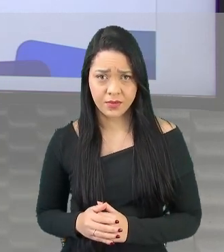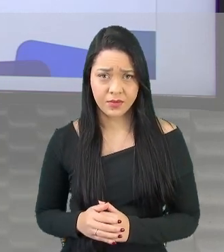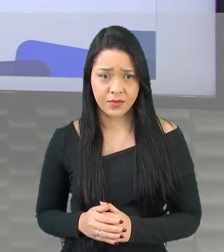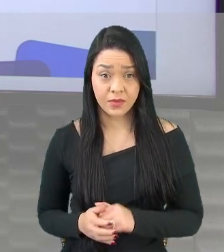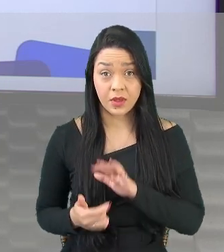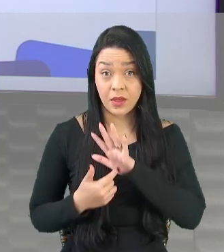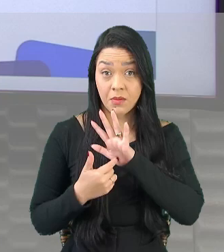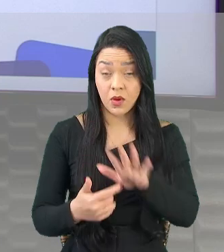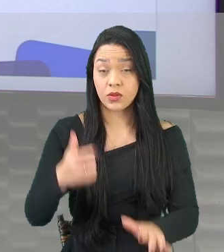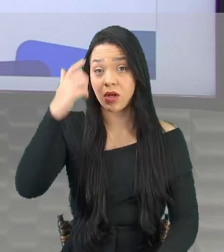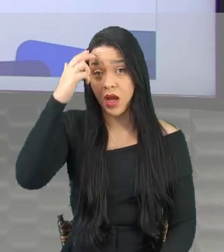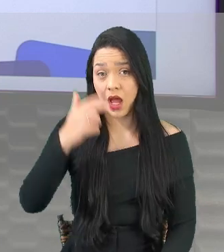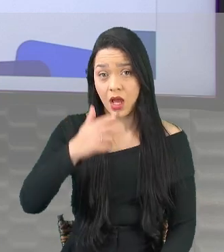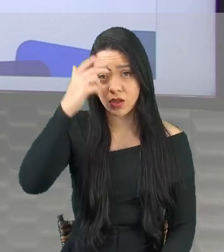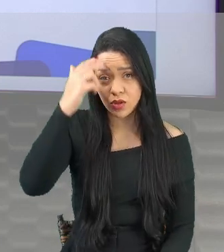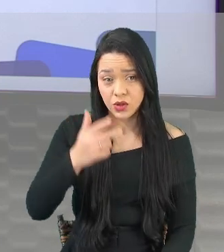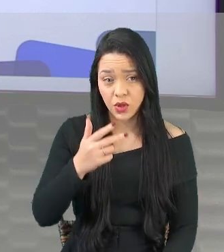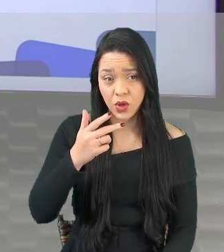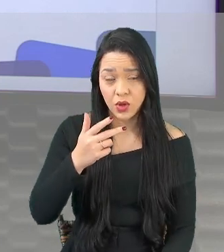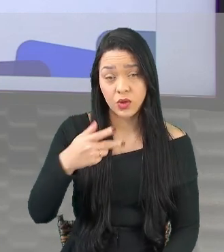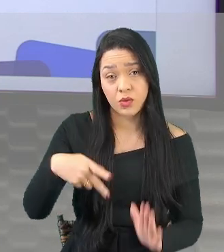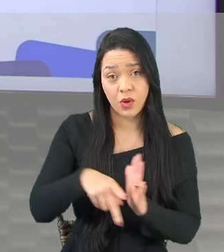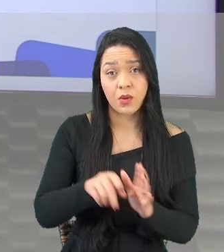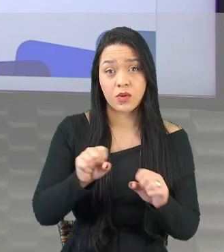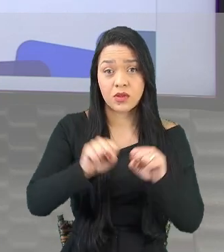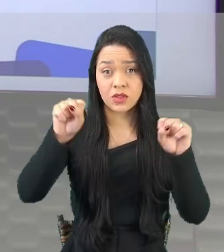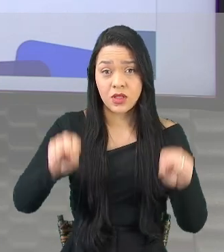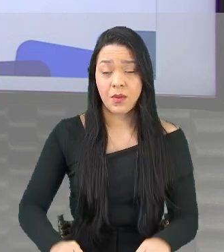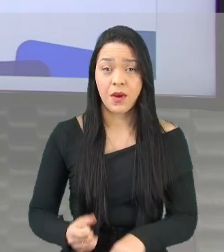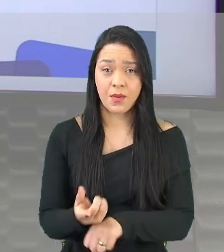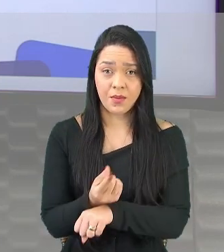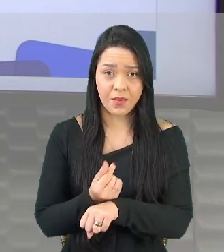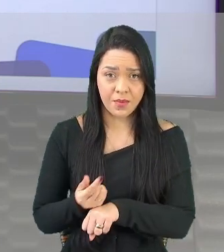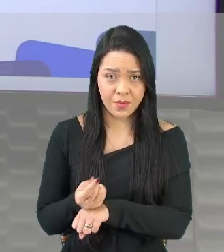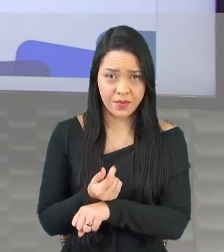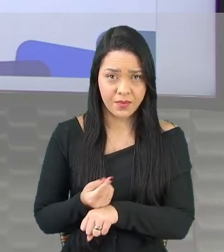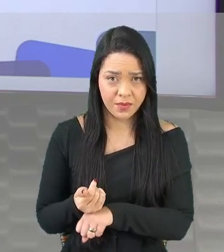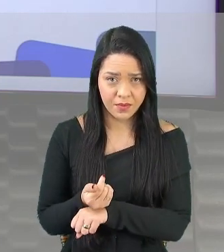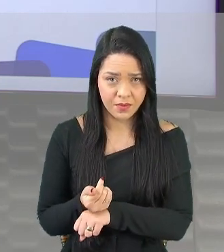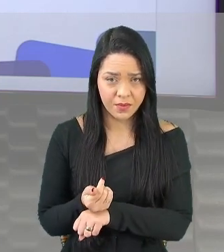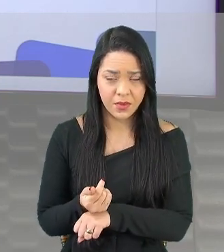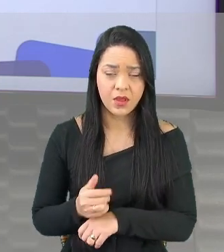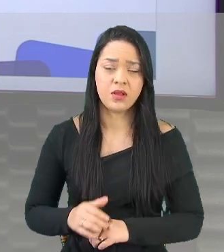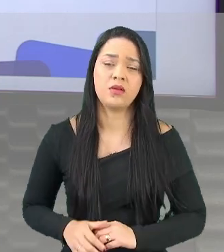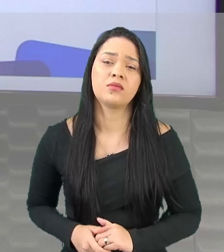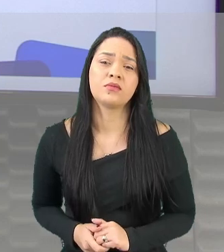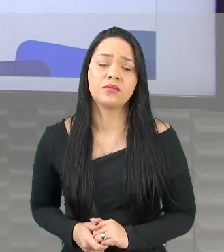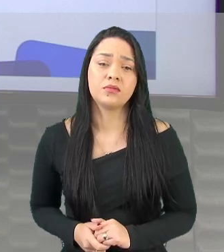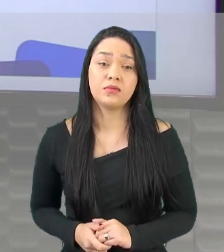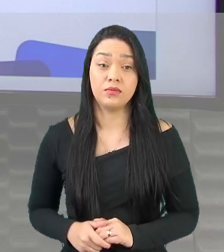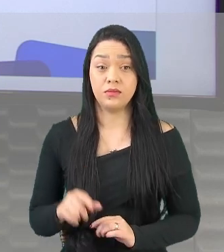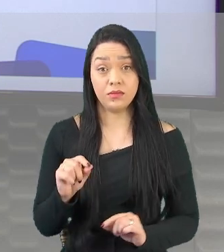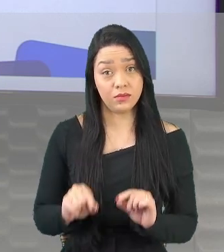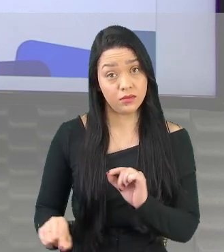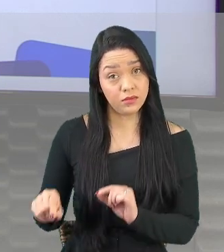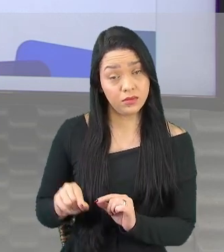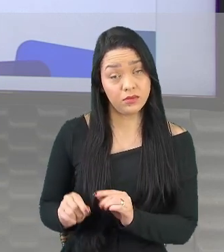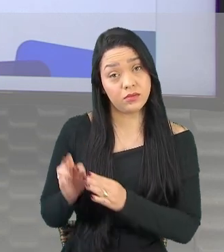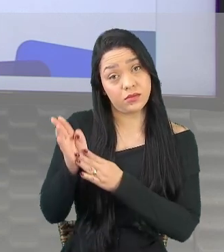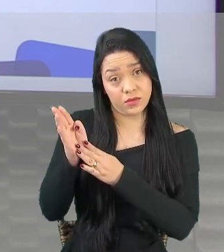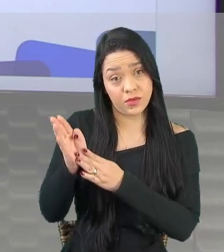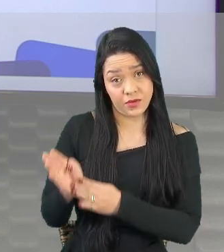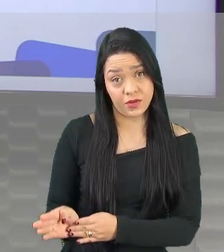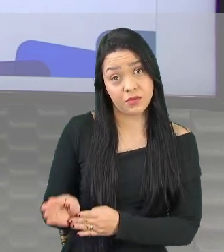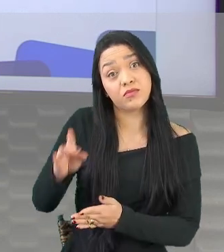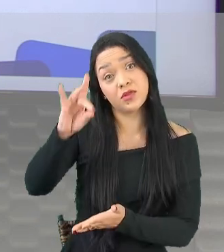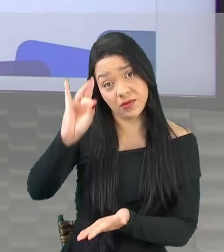marca a história do próprio sistema capitalismo. Na verdade, ela consolida